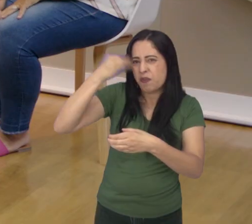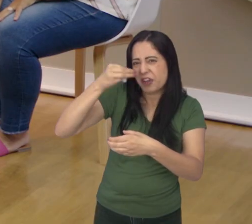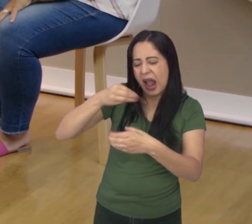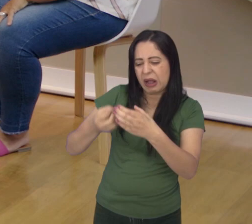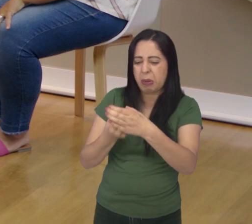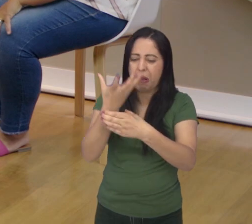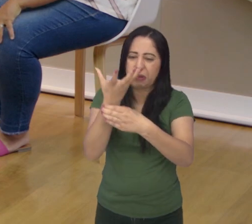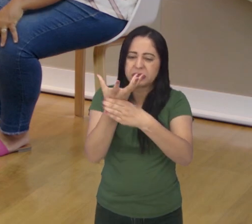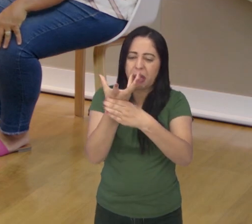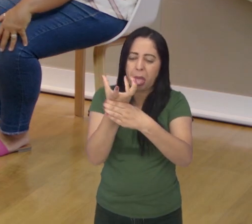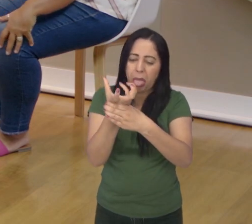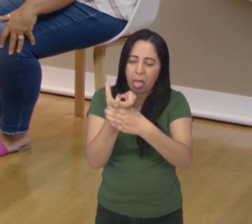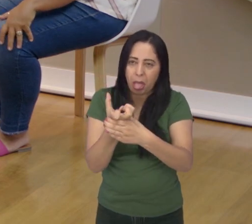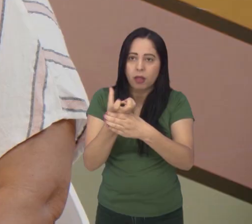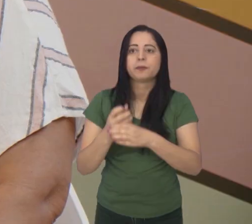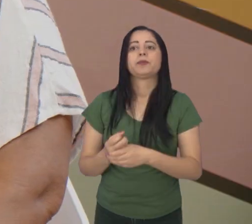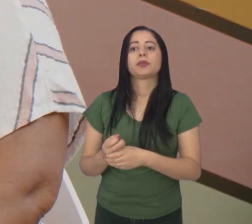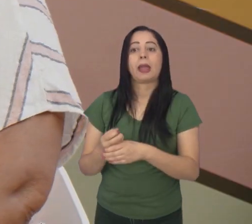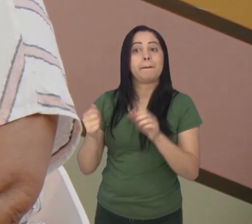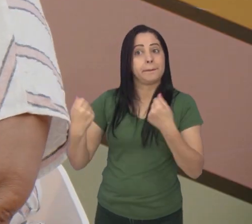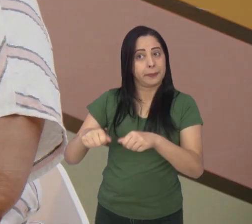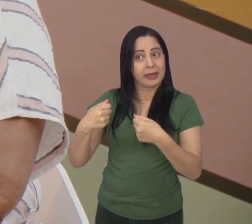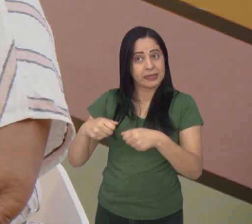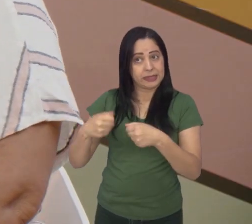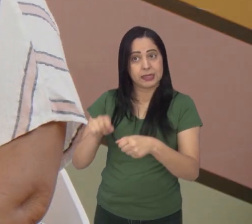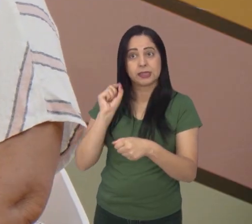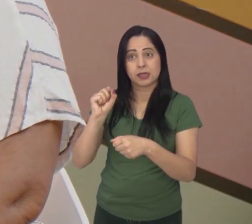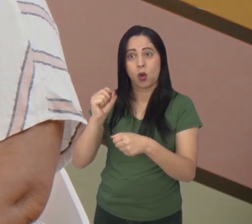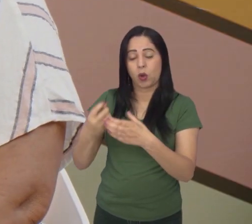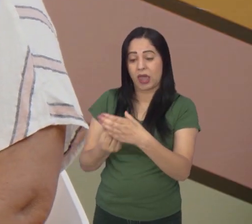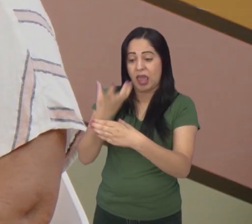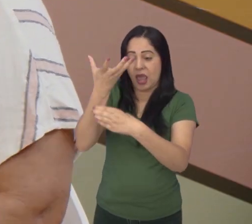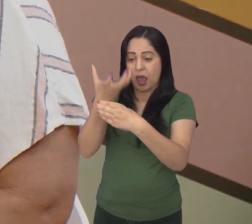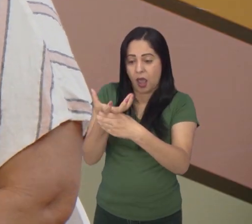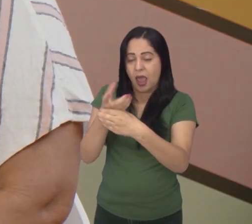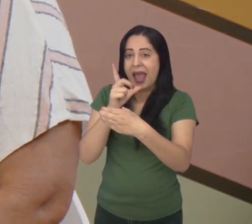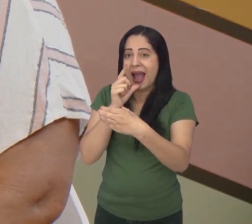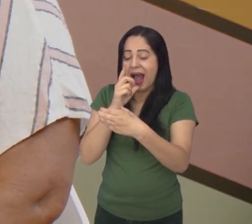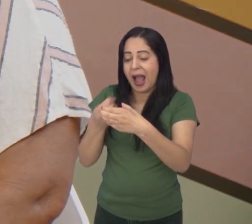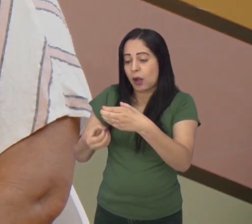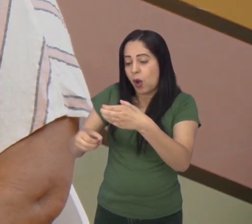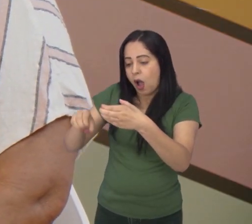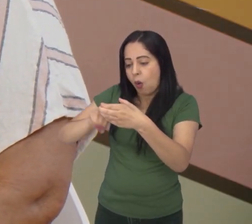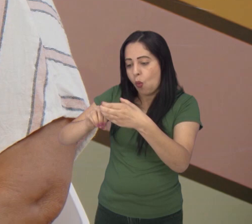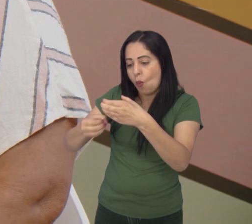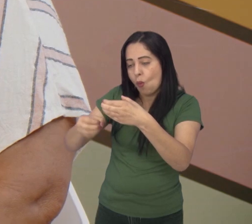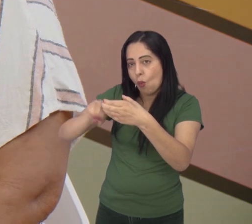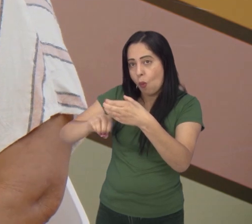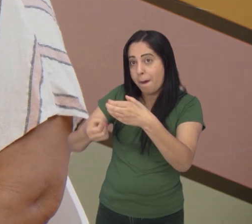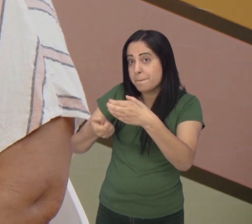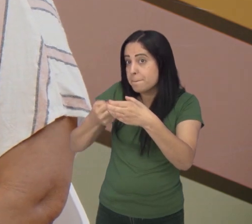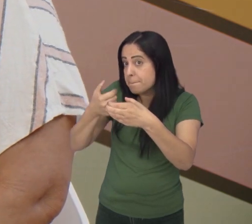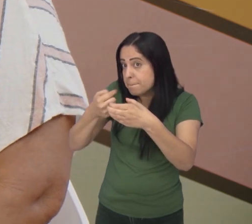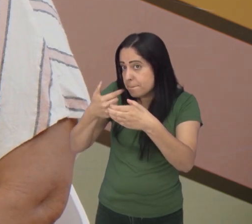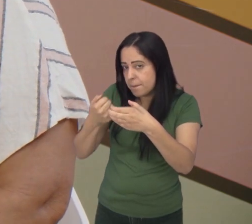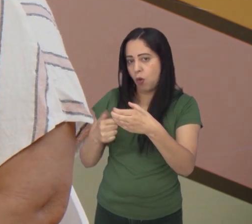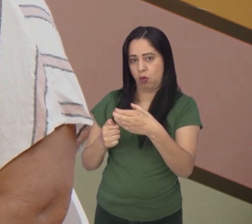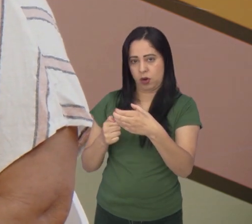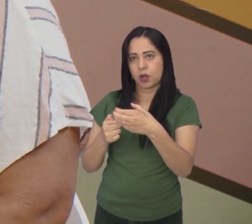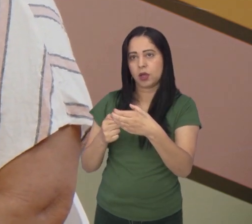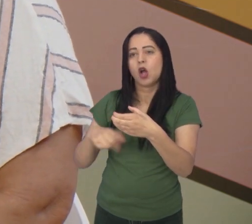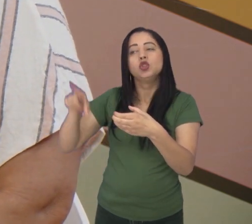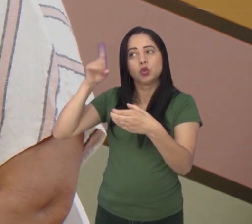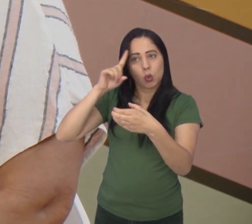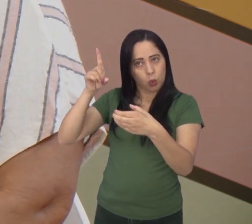rega dela? Ela gosta de pouca água. Só no Pouca pezinho. água, mais basicamente no pé. E ela pode ser regada até todos os